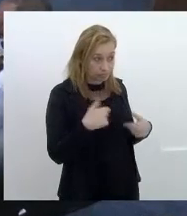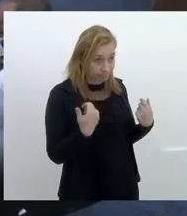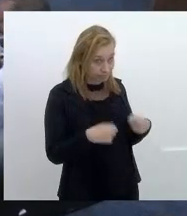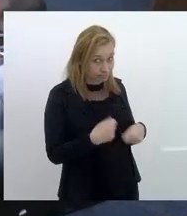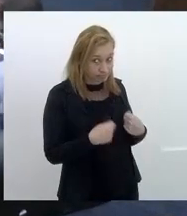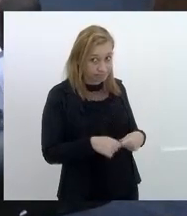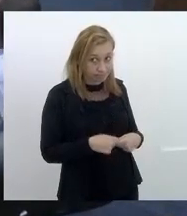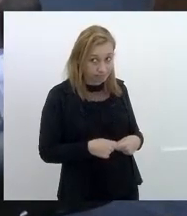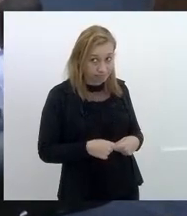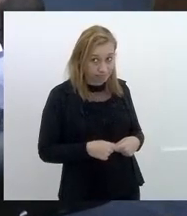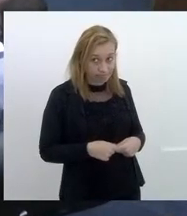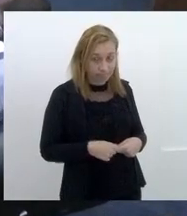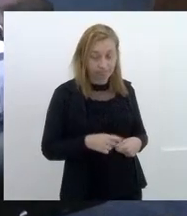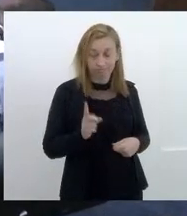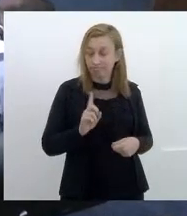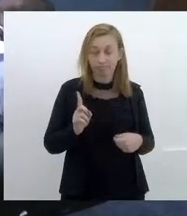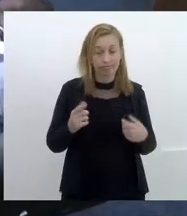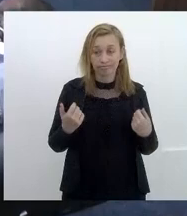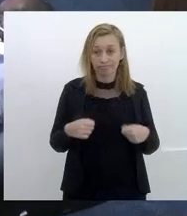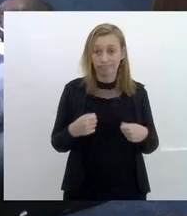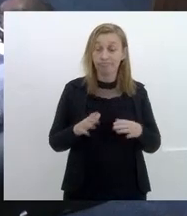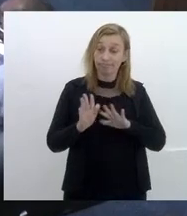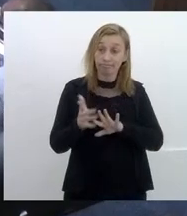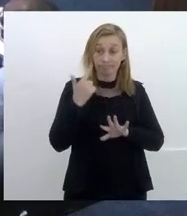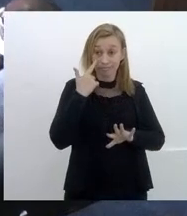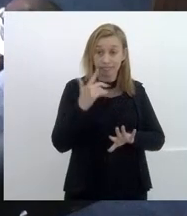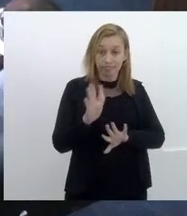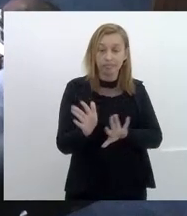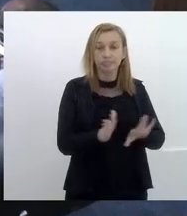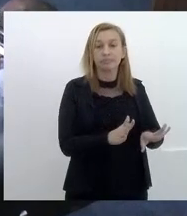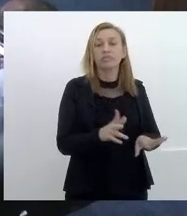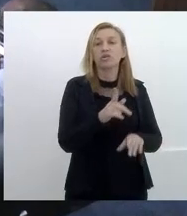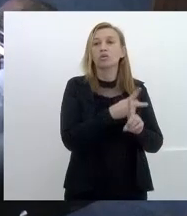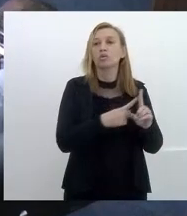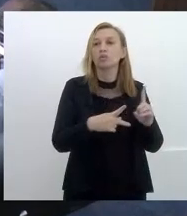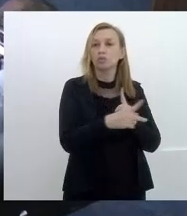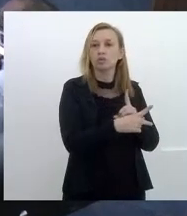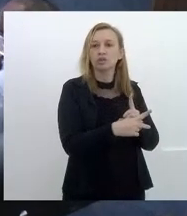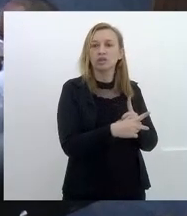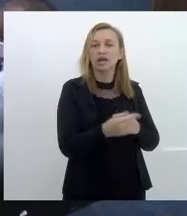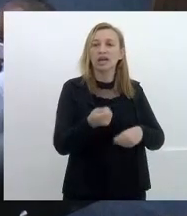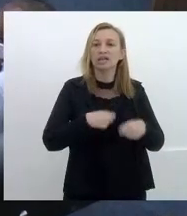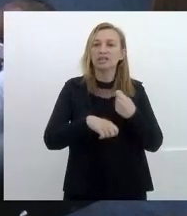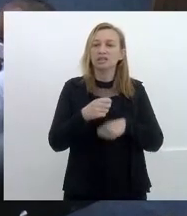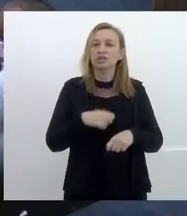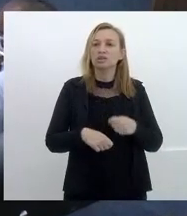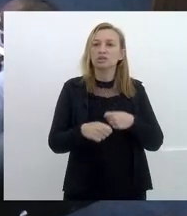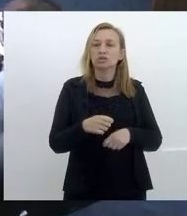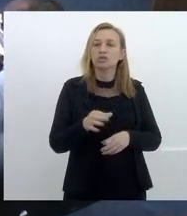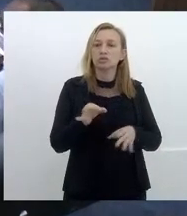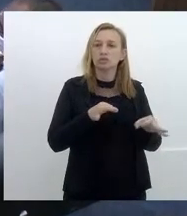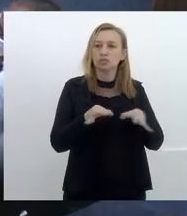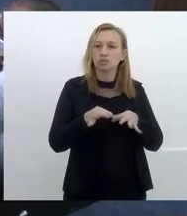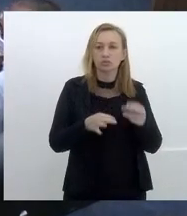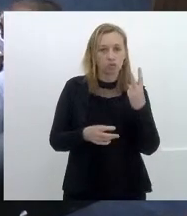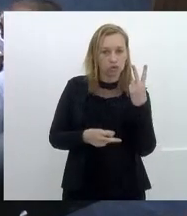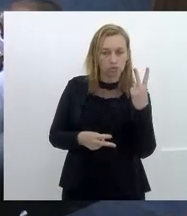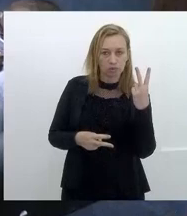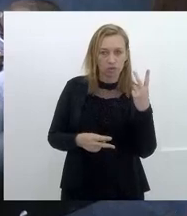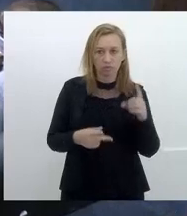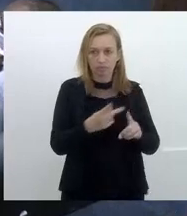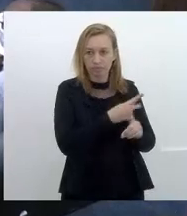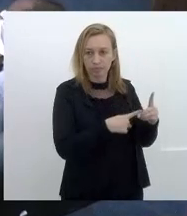não a nós somos deficitário ou menos ó o rio previdência administra dois planos de previdência